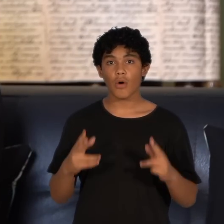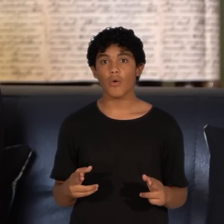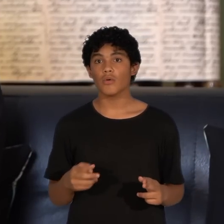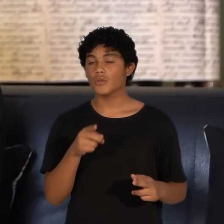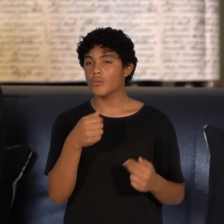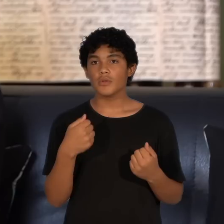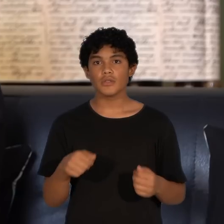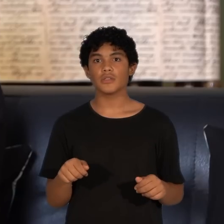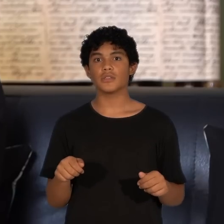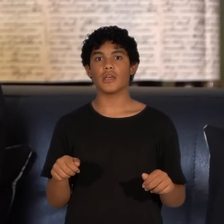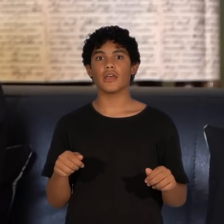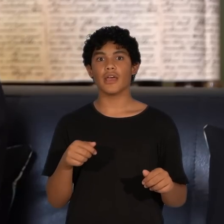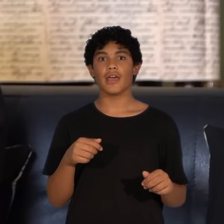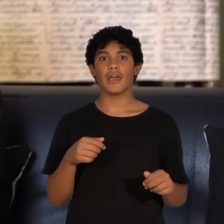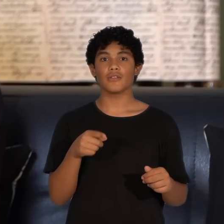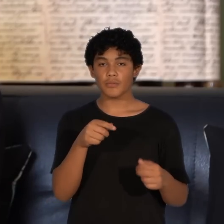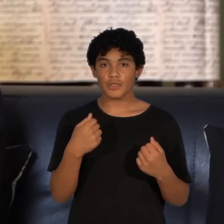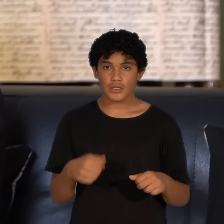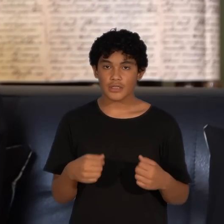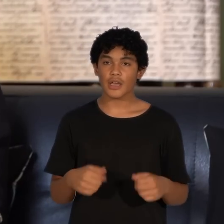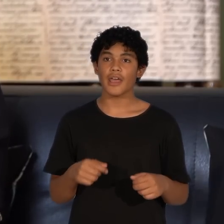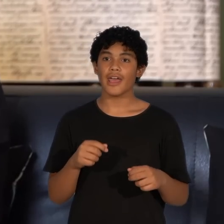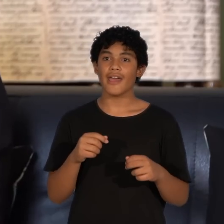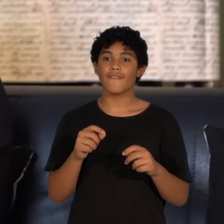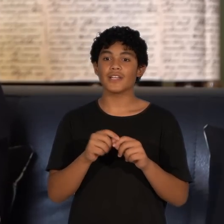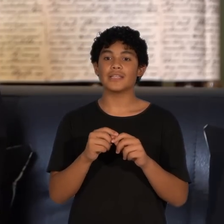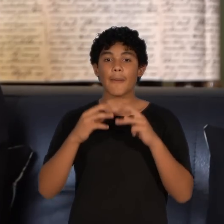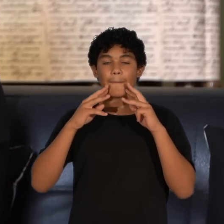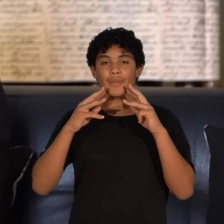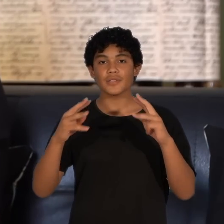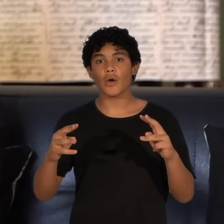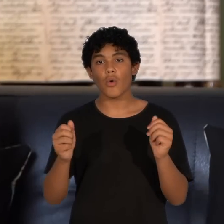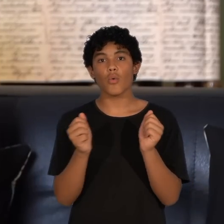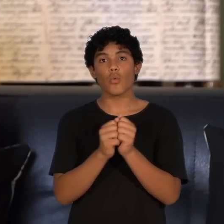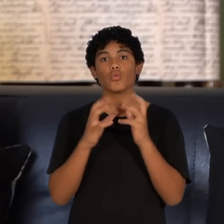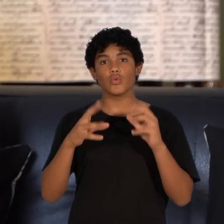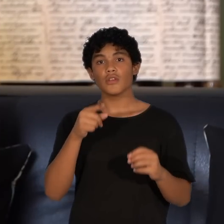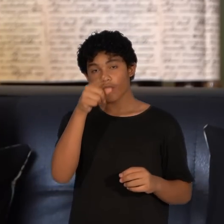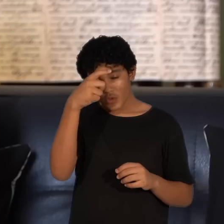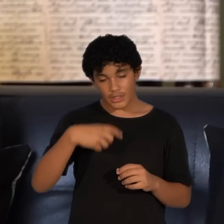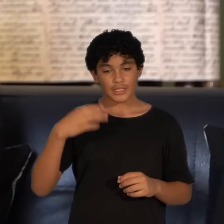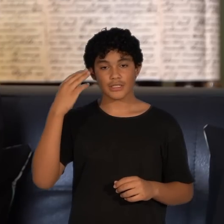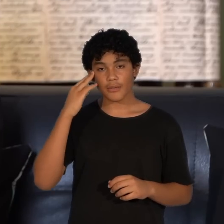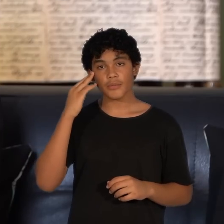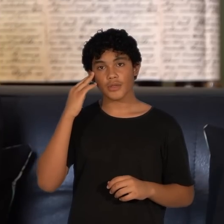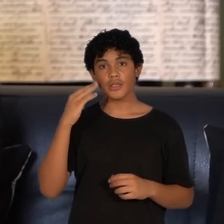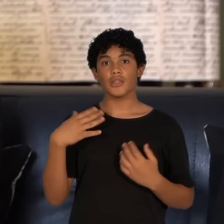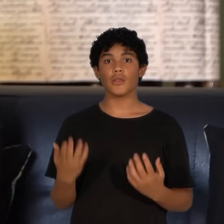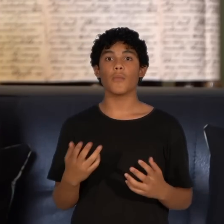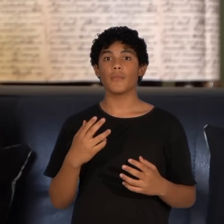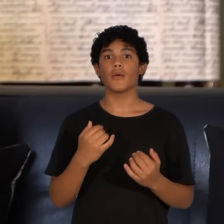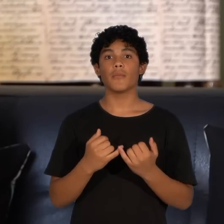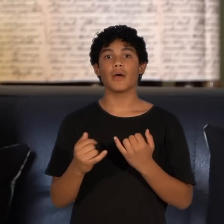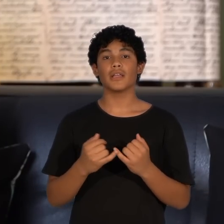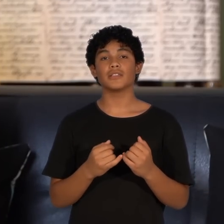por você para o outro. E eu costumo dizer muito que uma vida sem missão é loucura, mas uma vida de missão é plenitude de vida. Parece